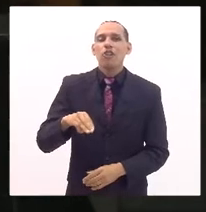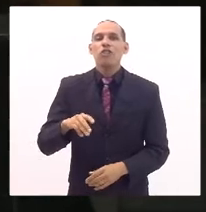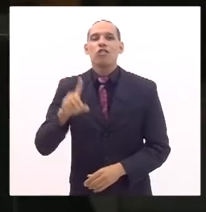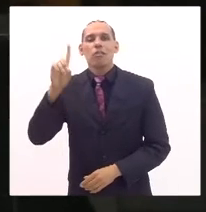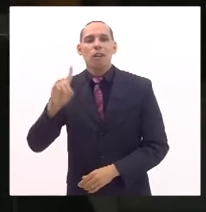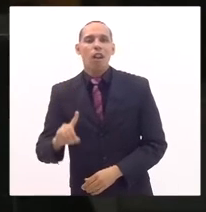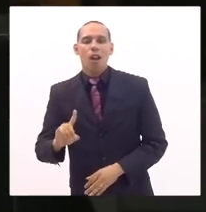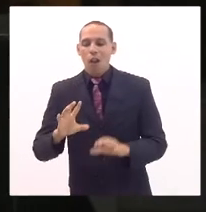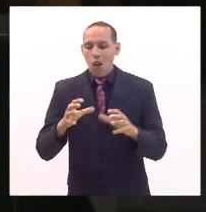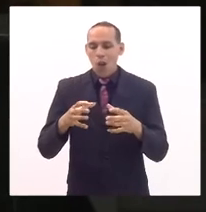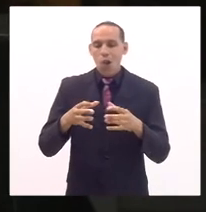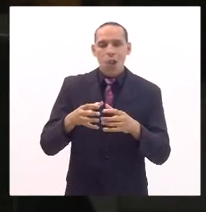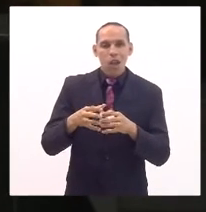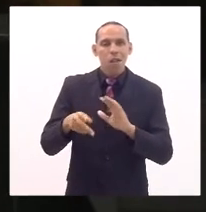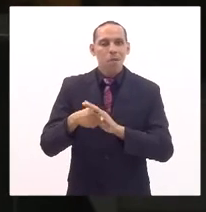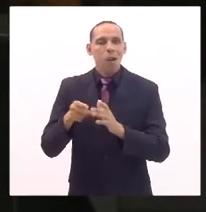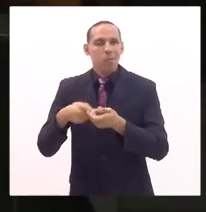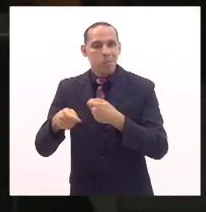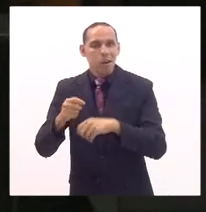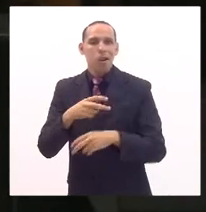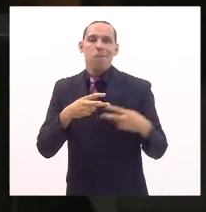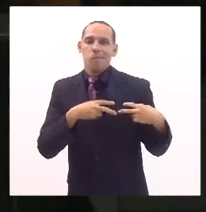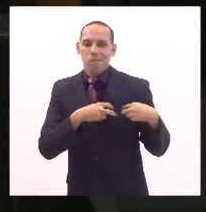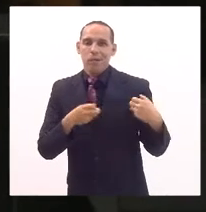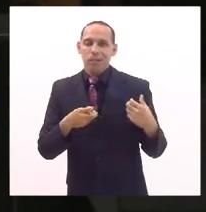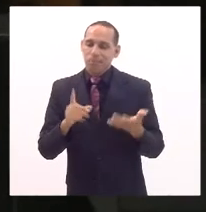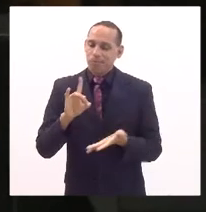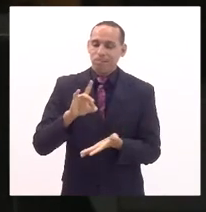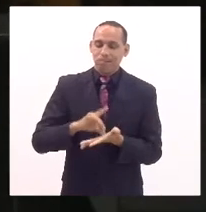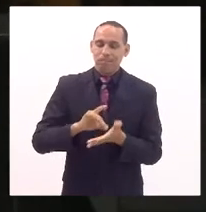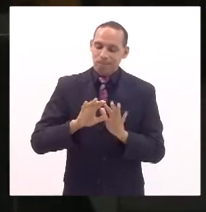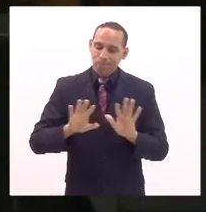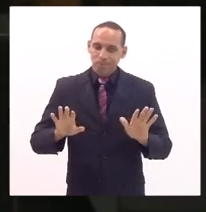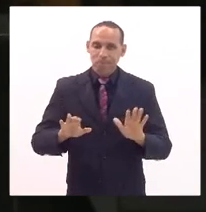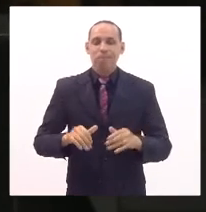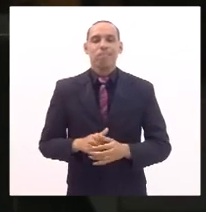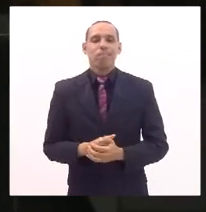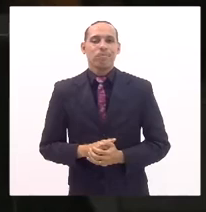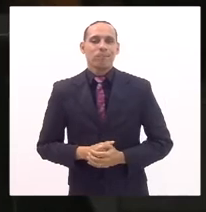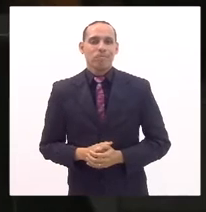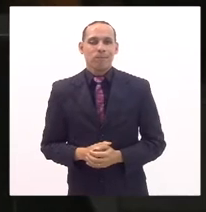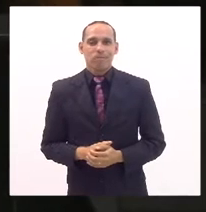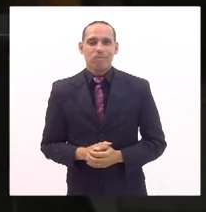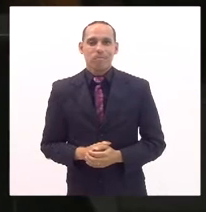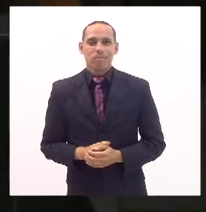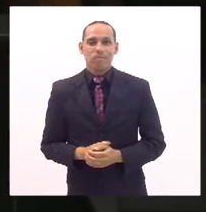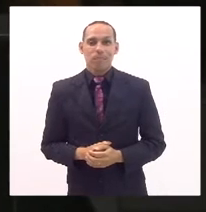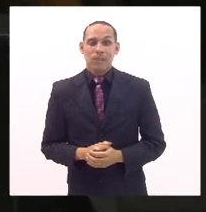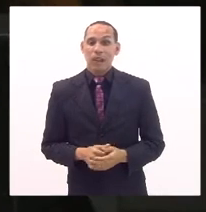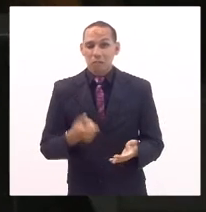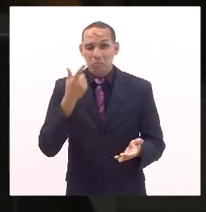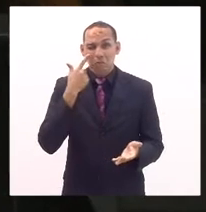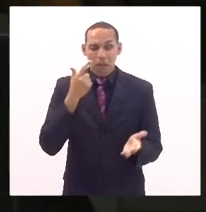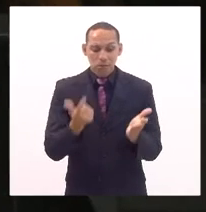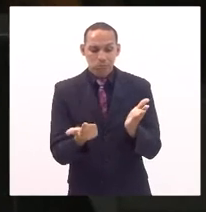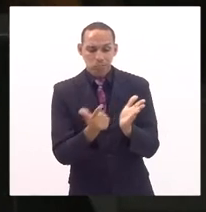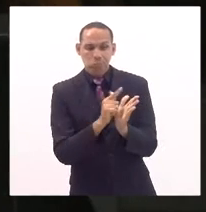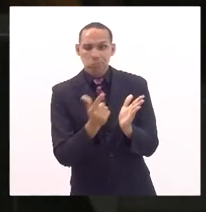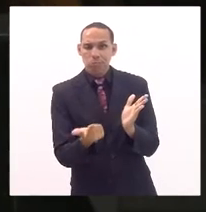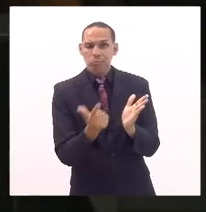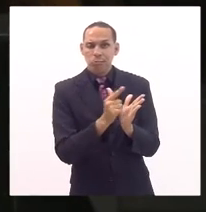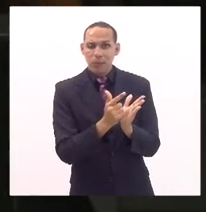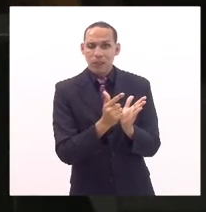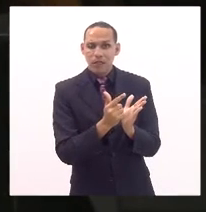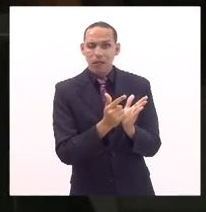administração e essa é verdade dos fatos é só vai ver um jornais